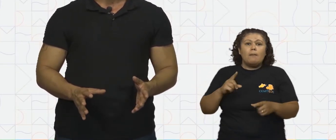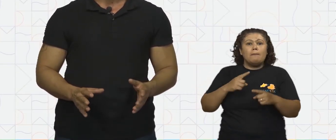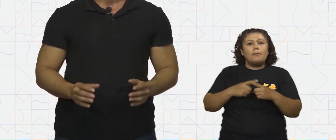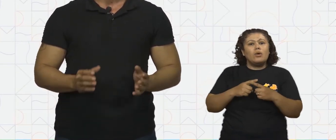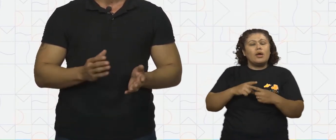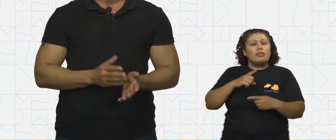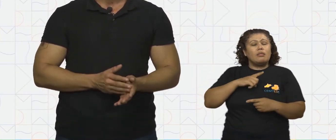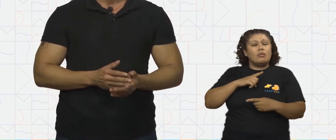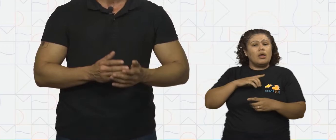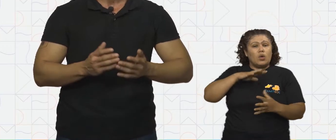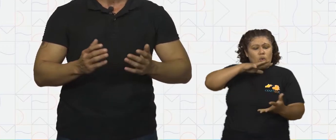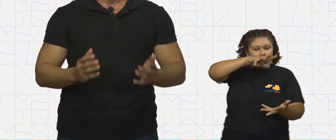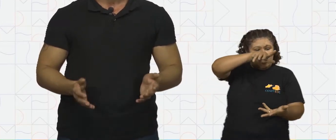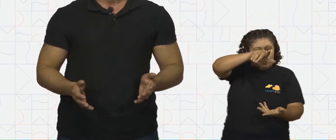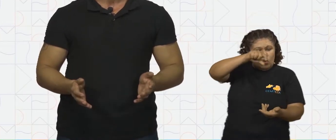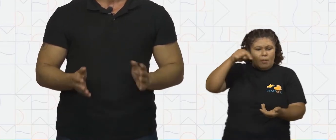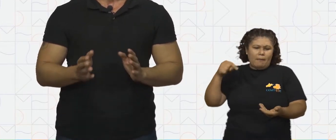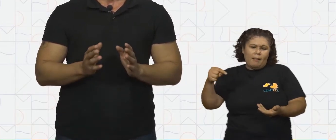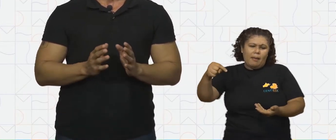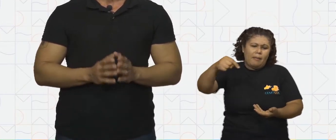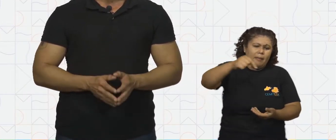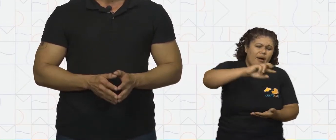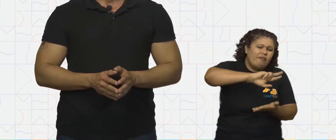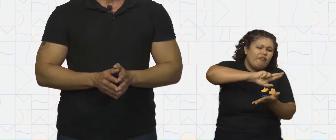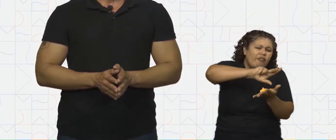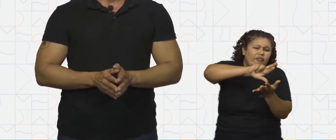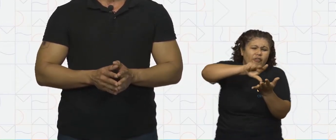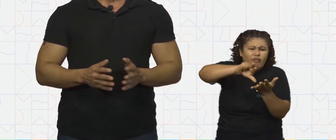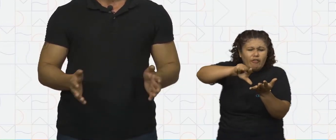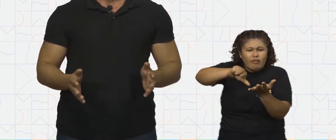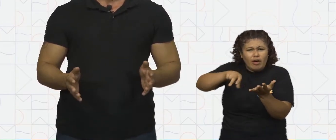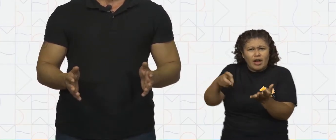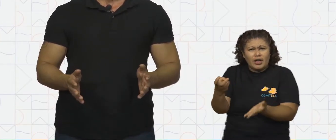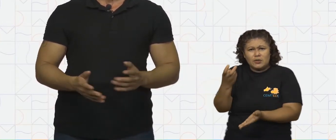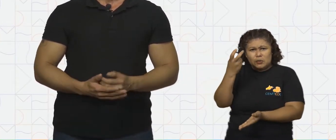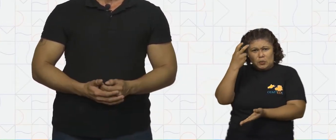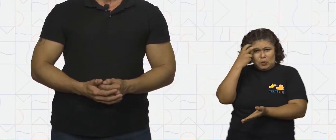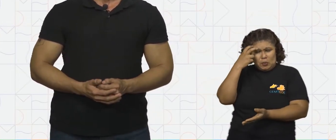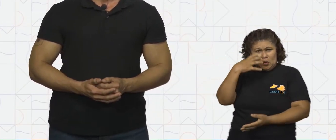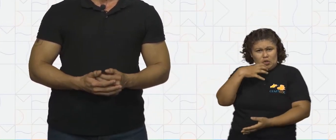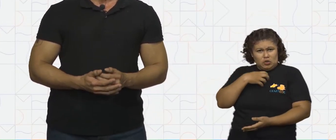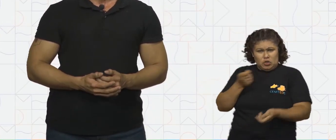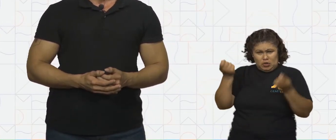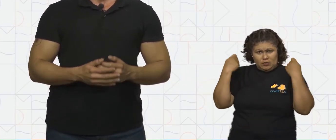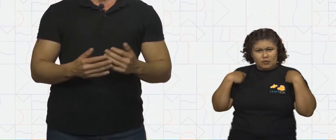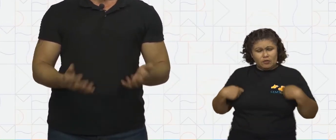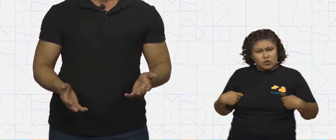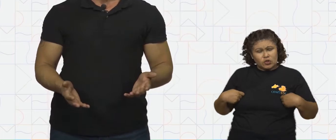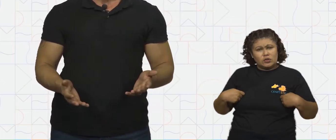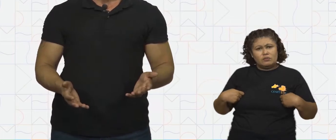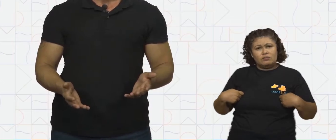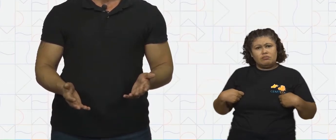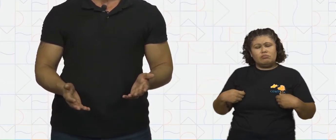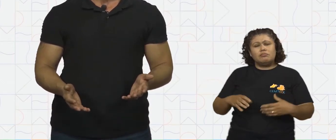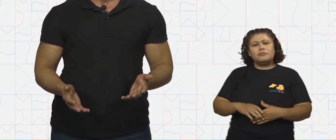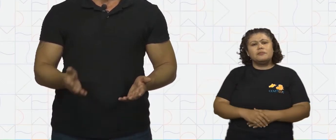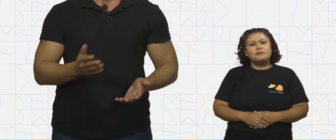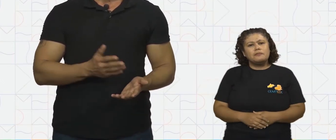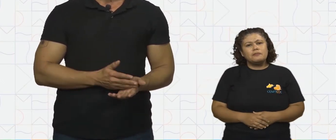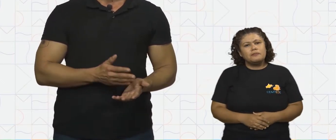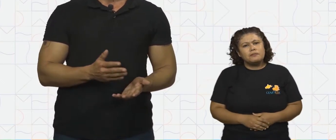sociedades humanas e é preciso que respeitemos a todas, independente da forma de organização social na nossa